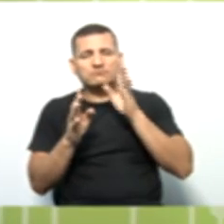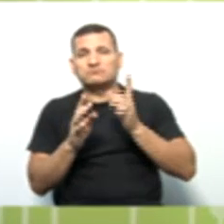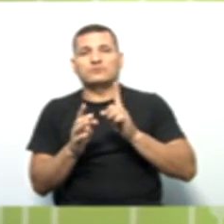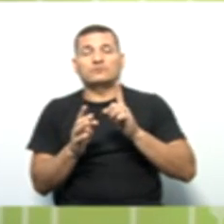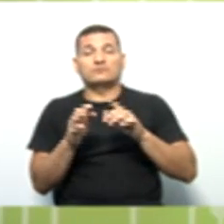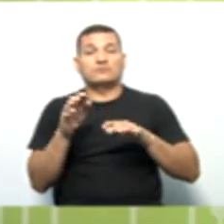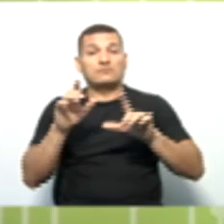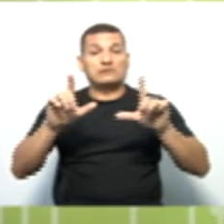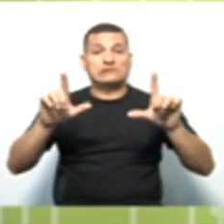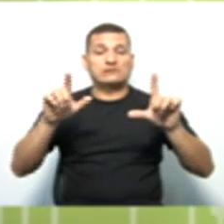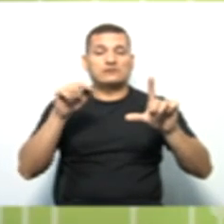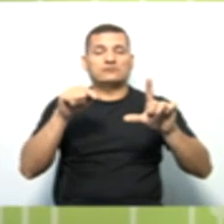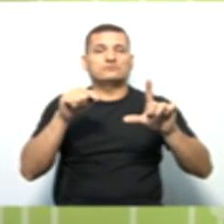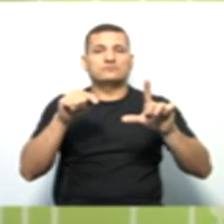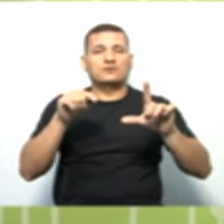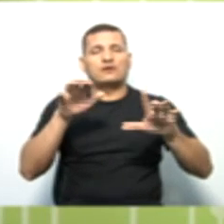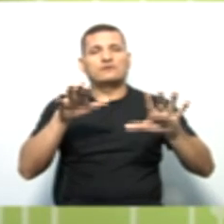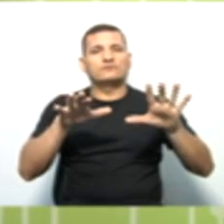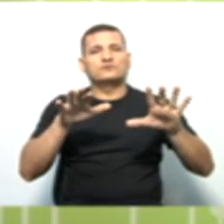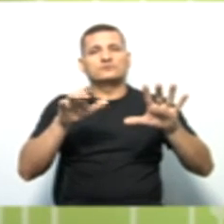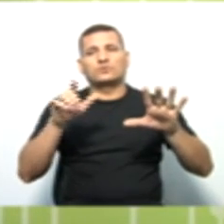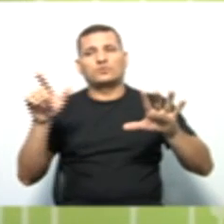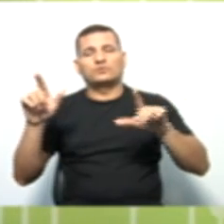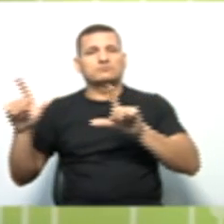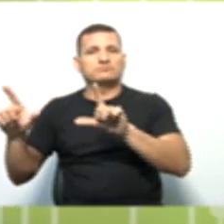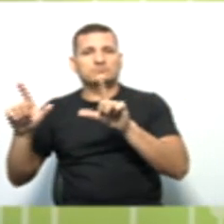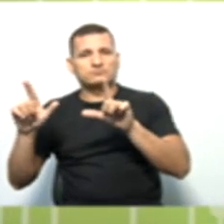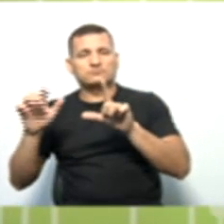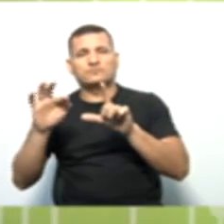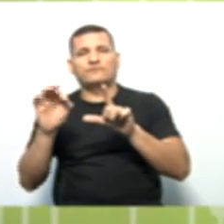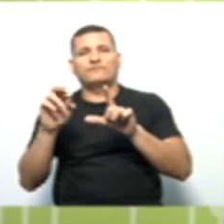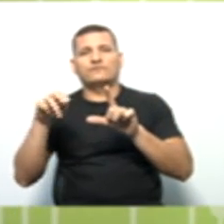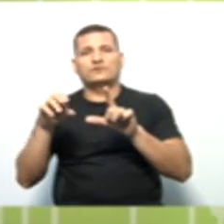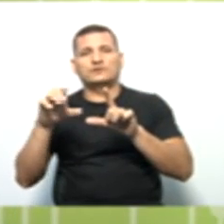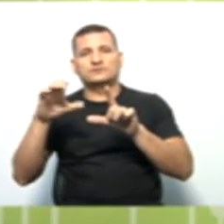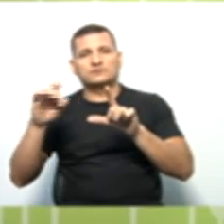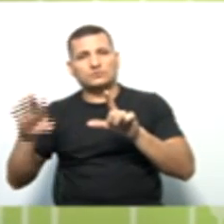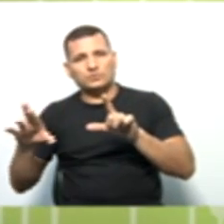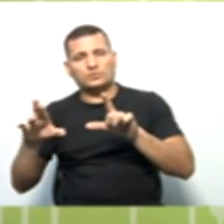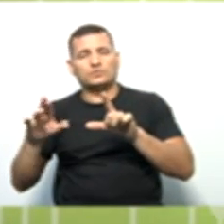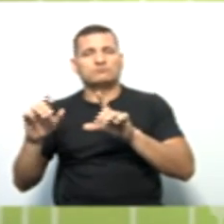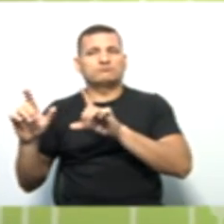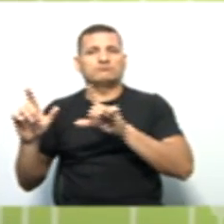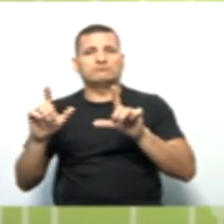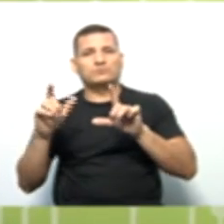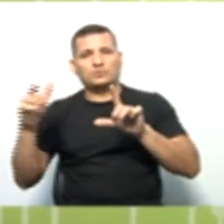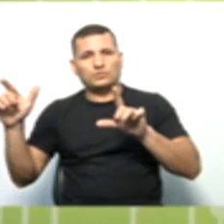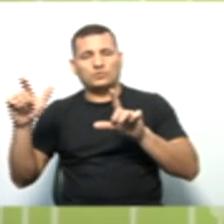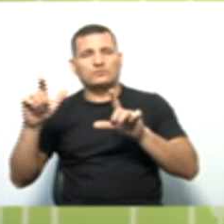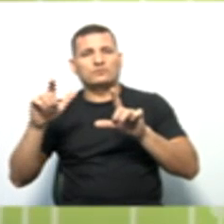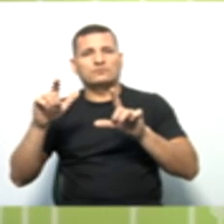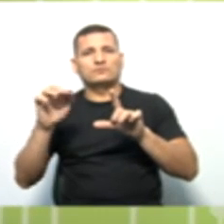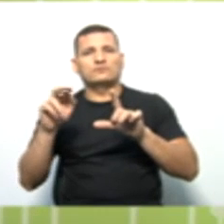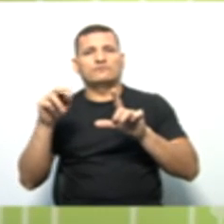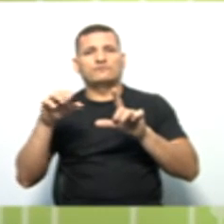se comunica com uma tela de cadastro lá de fornecedores, de funcionários, enfim, várias outras telas dentro